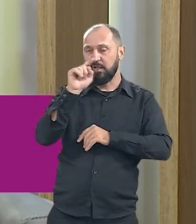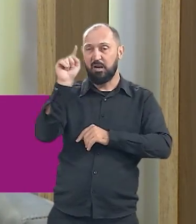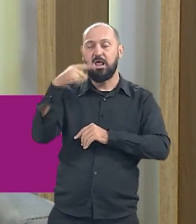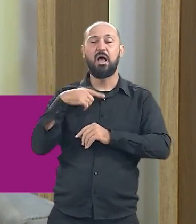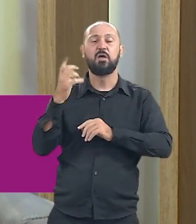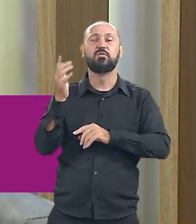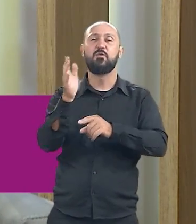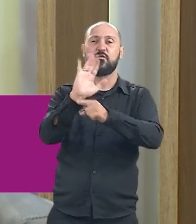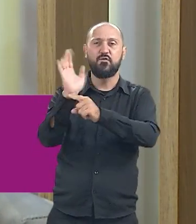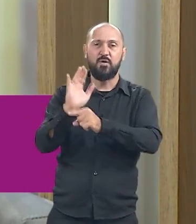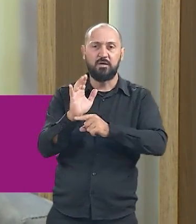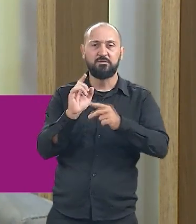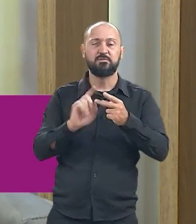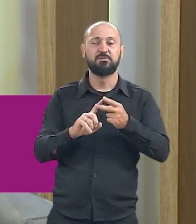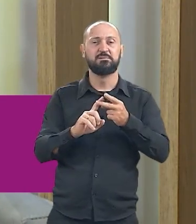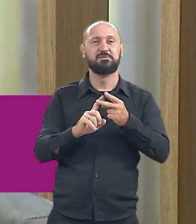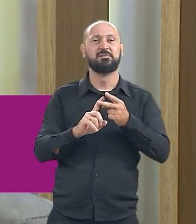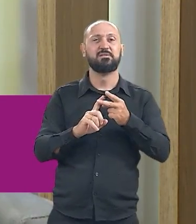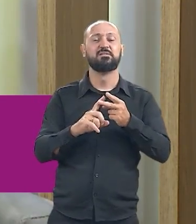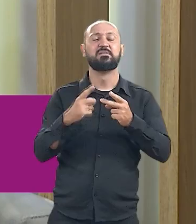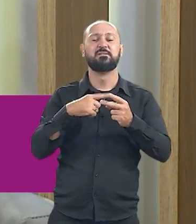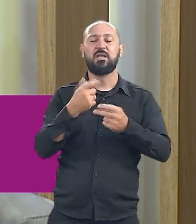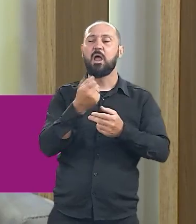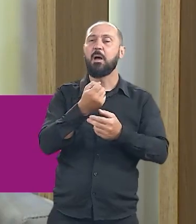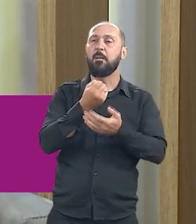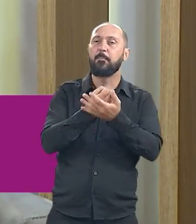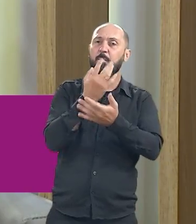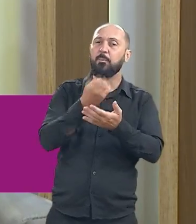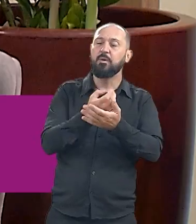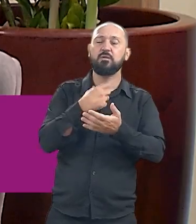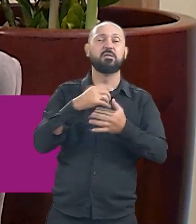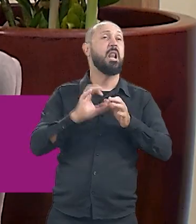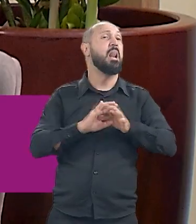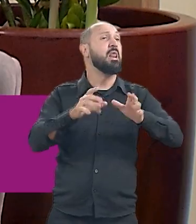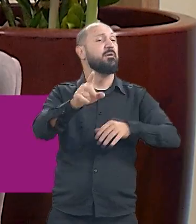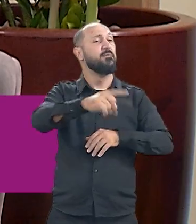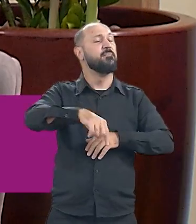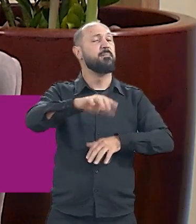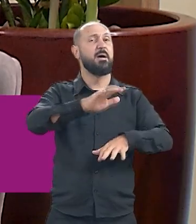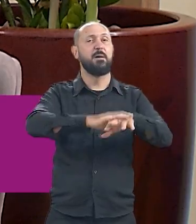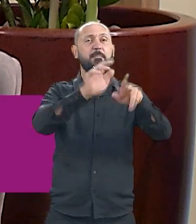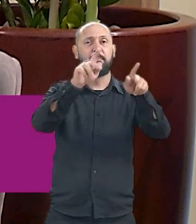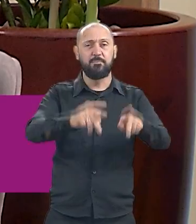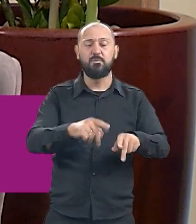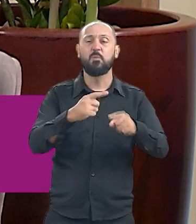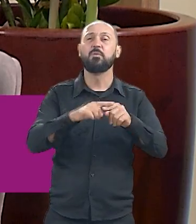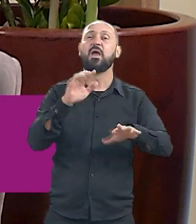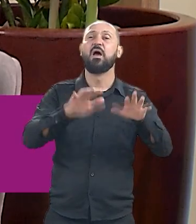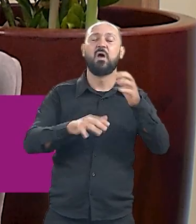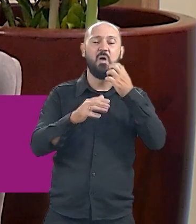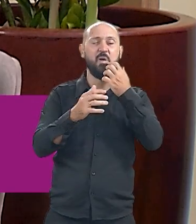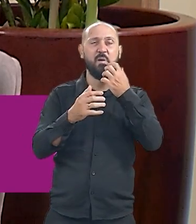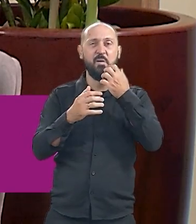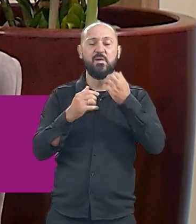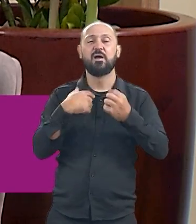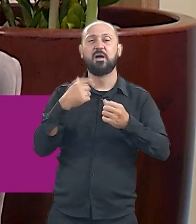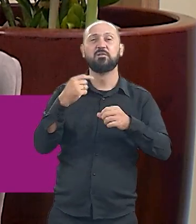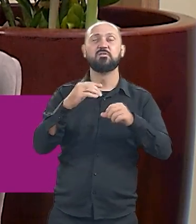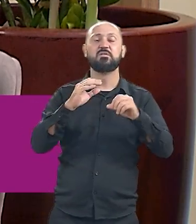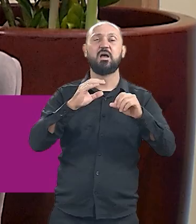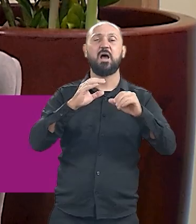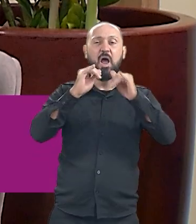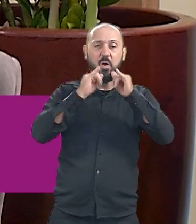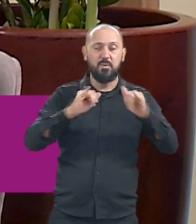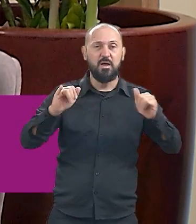tem podcast que está disponível para a população. Porque muitas vezes a gente também direciona a nossa comunicação a outros veículos